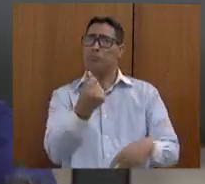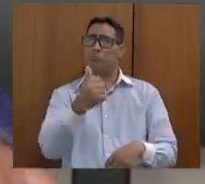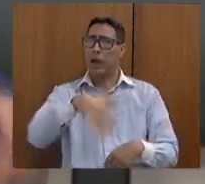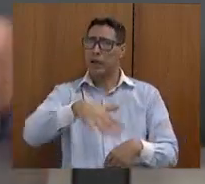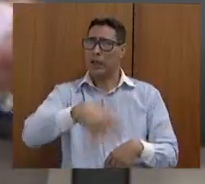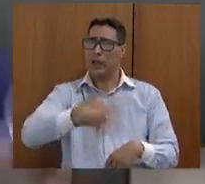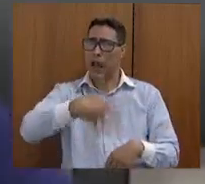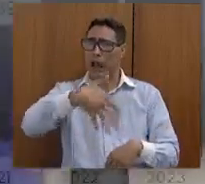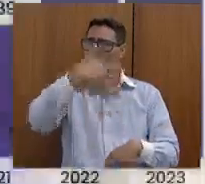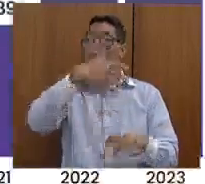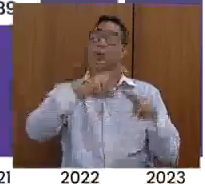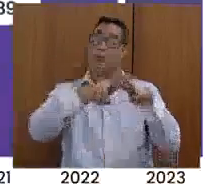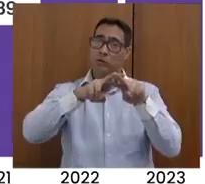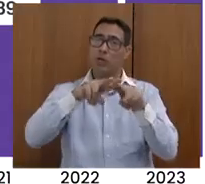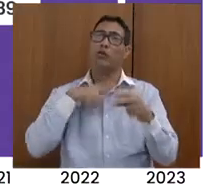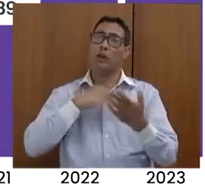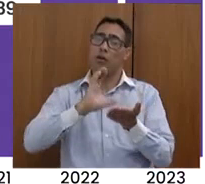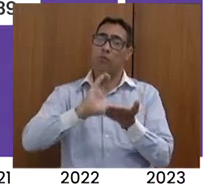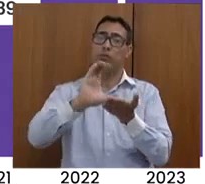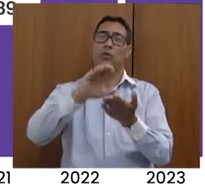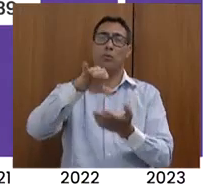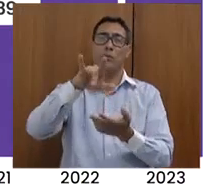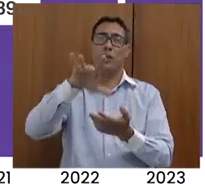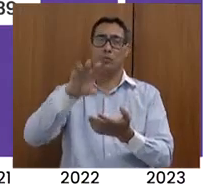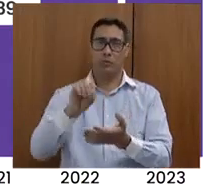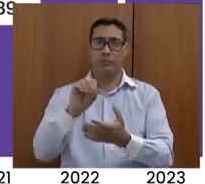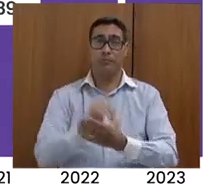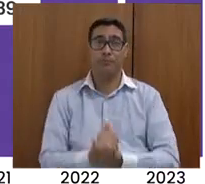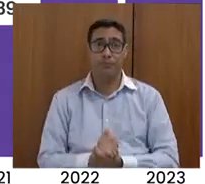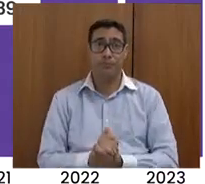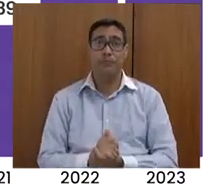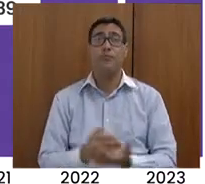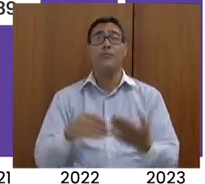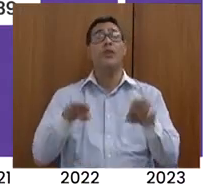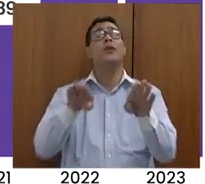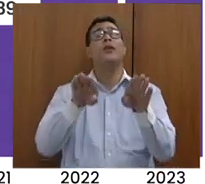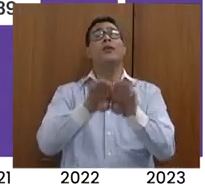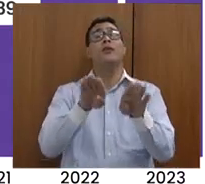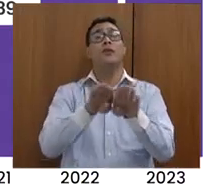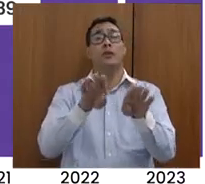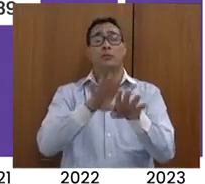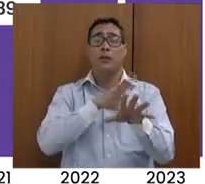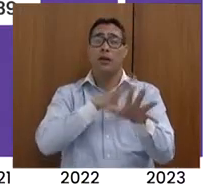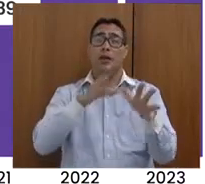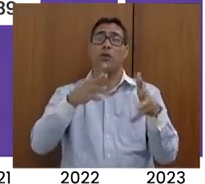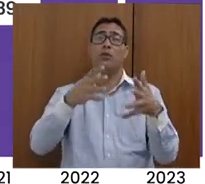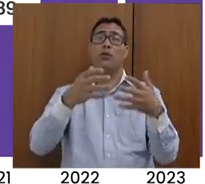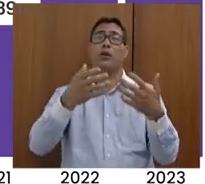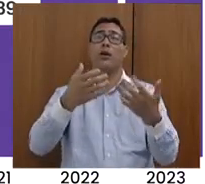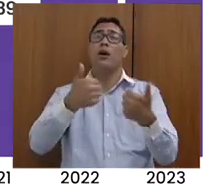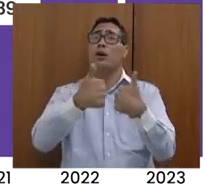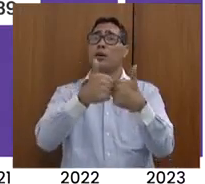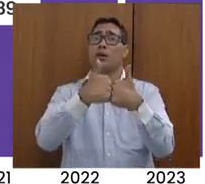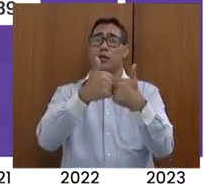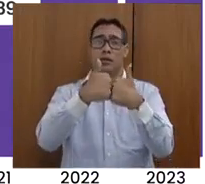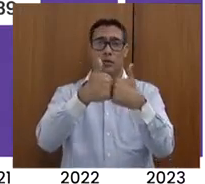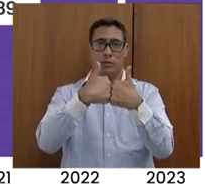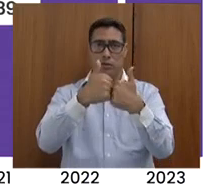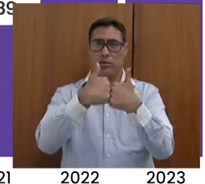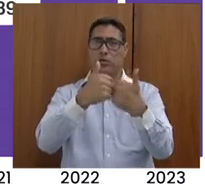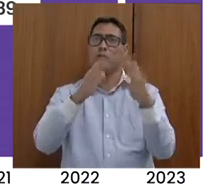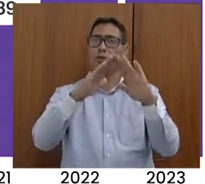o transporte escolar em uma ação inédita conversando com secretários municipais de educação criamos um